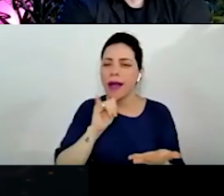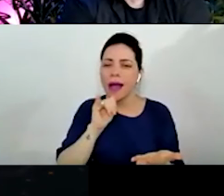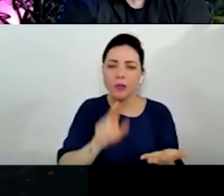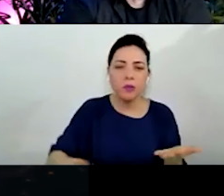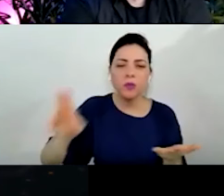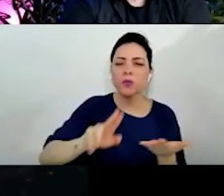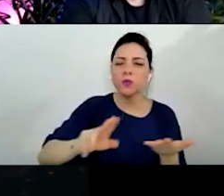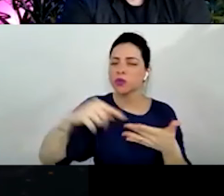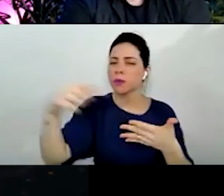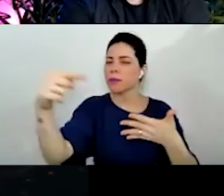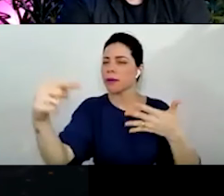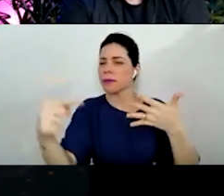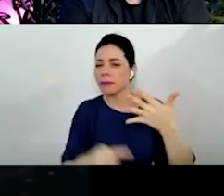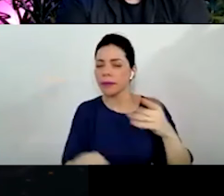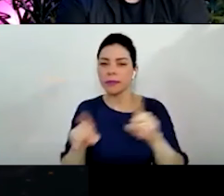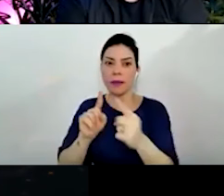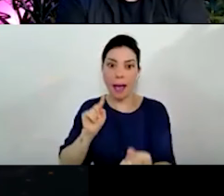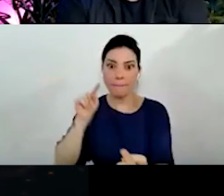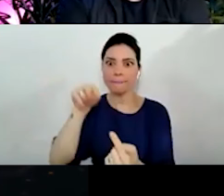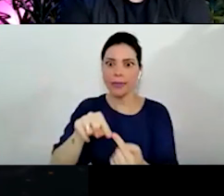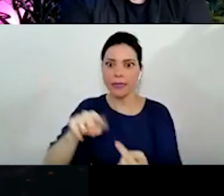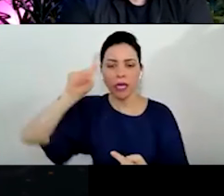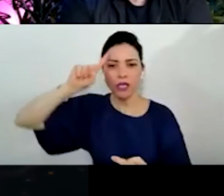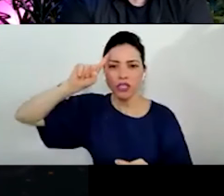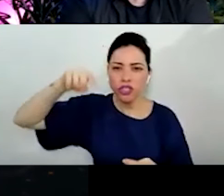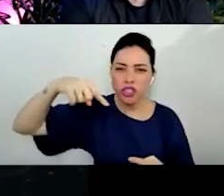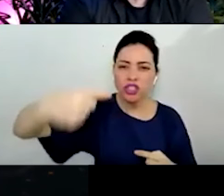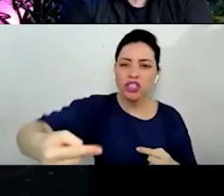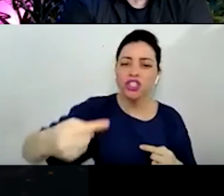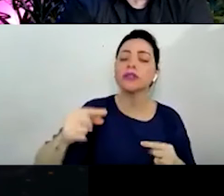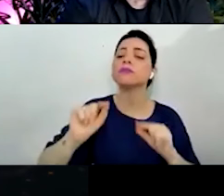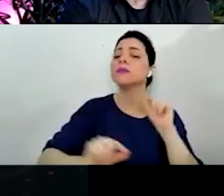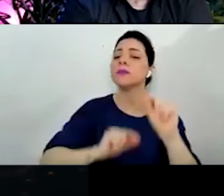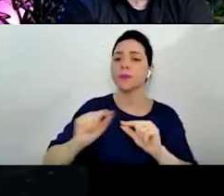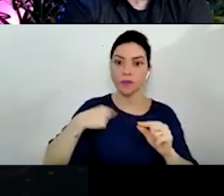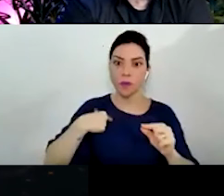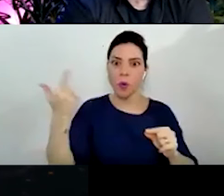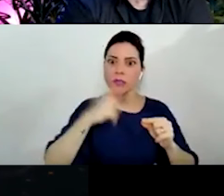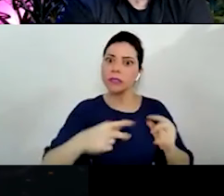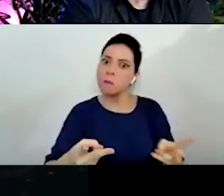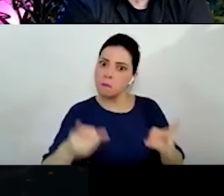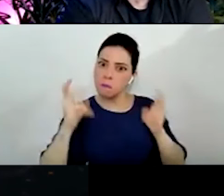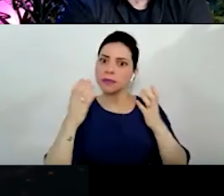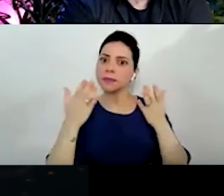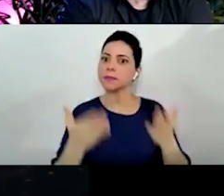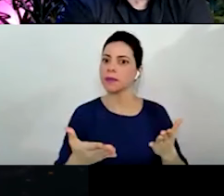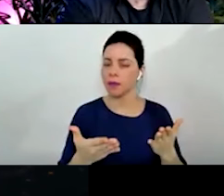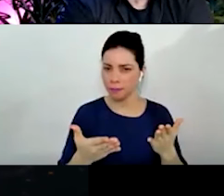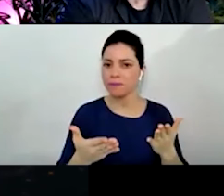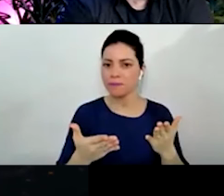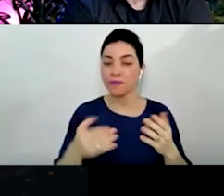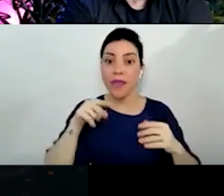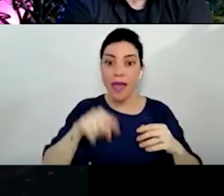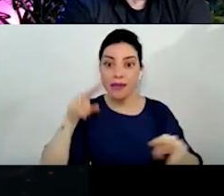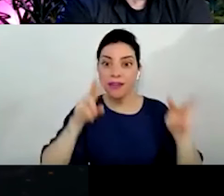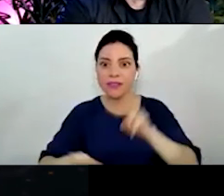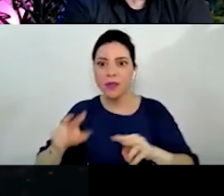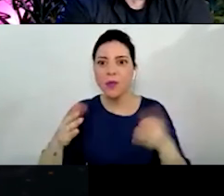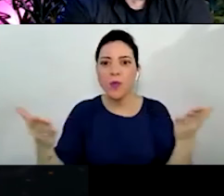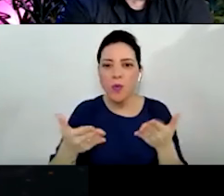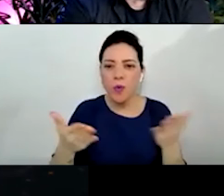com pessoas também e aplicando na prática no dia a dia eu acabo percebendo esse celular você e essa visão que eu tenho